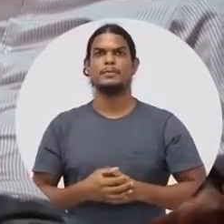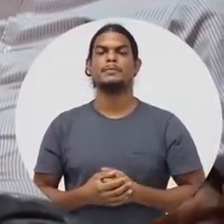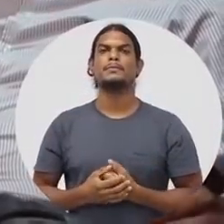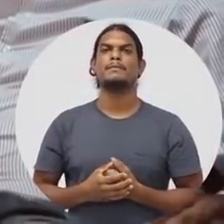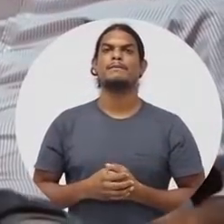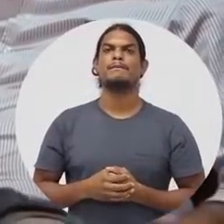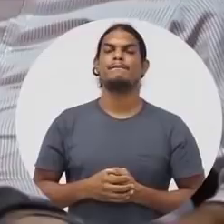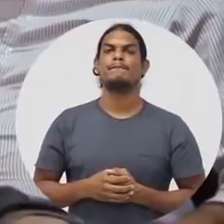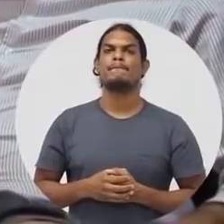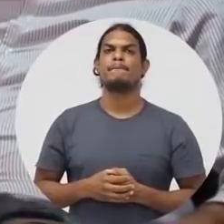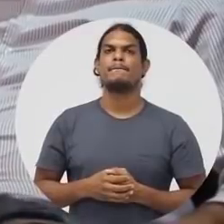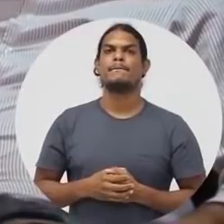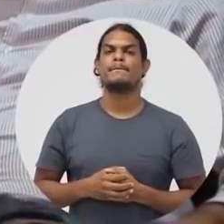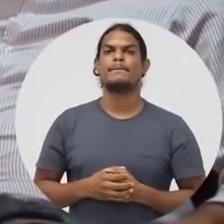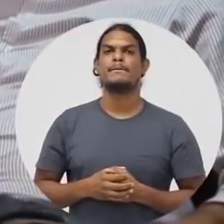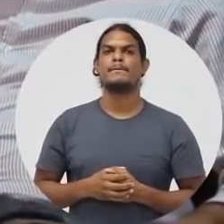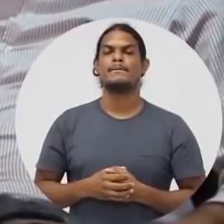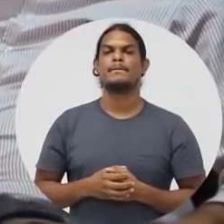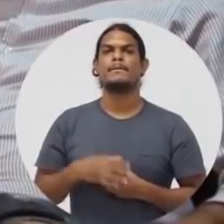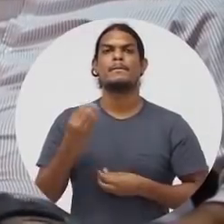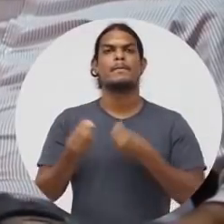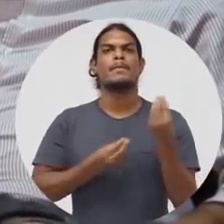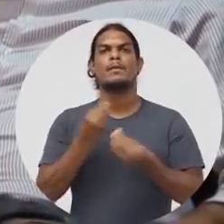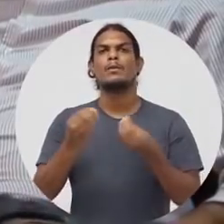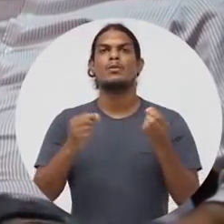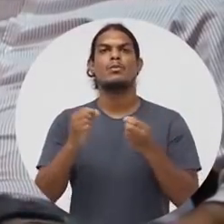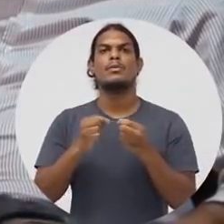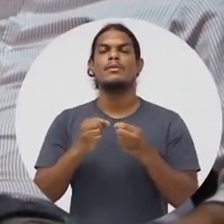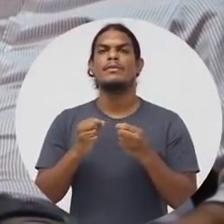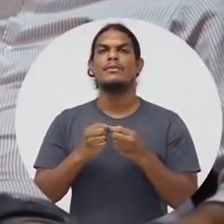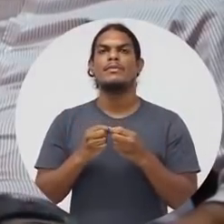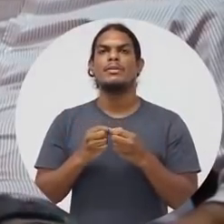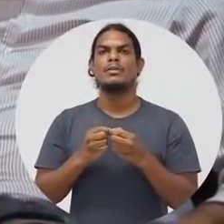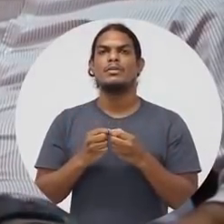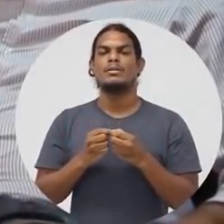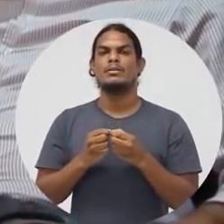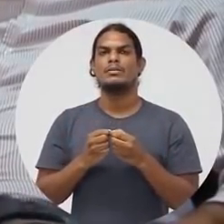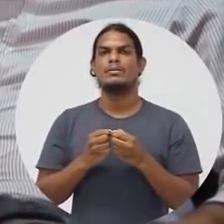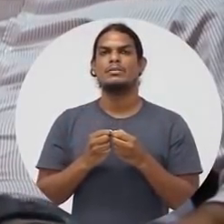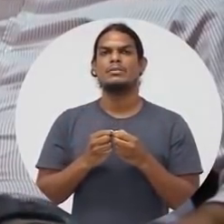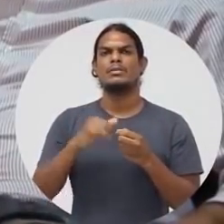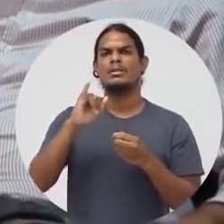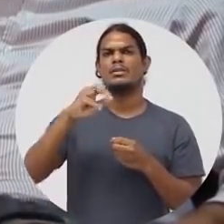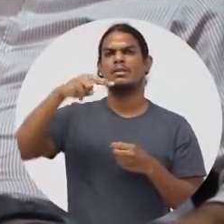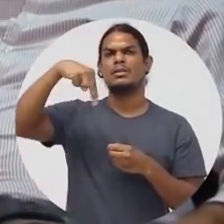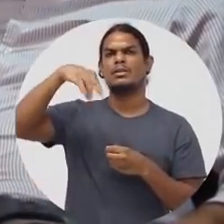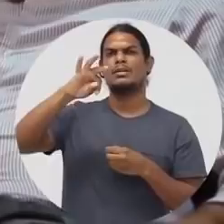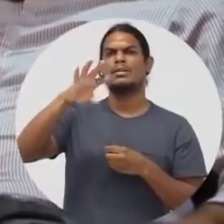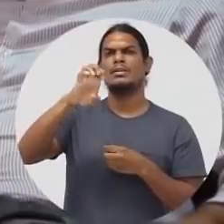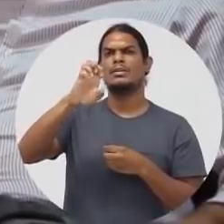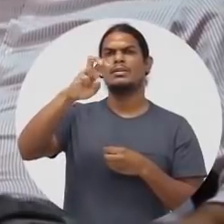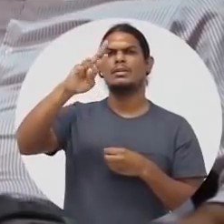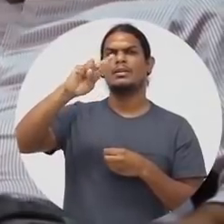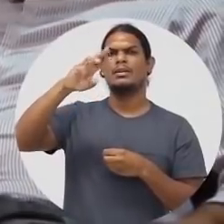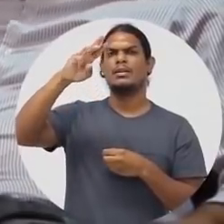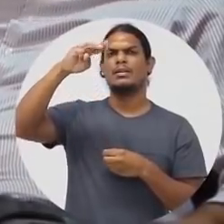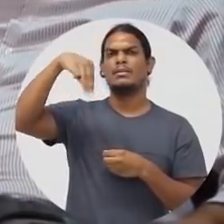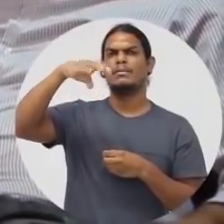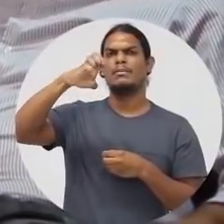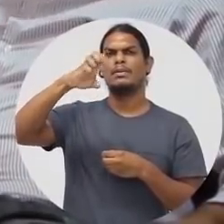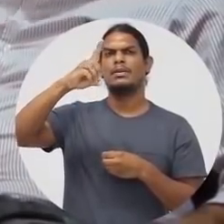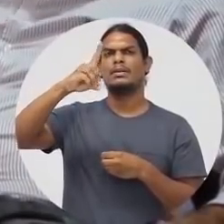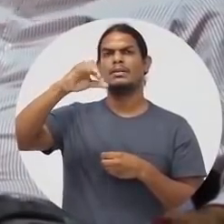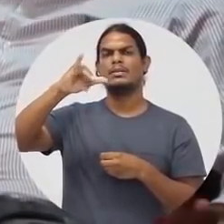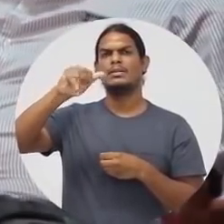Todos. Certo. Como é feita essa operação? Por algum intermediário financeiro? Se sim, né, quais são ou qual é